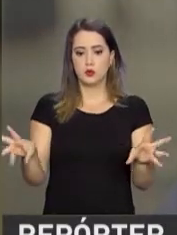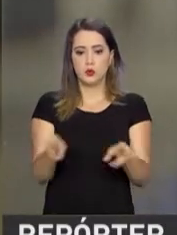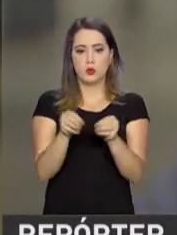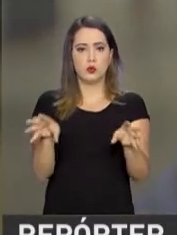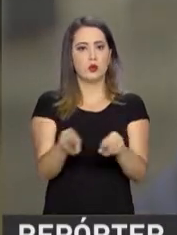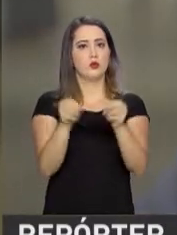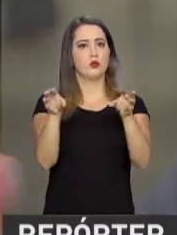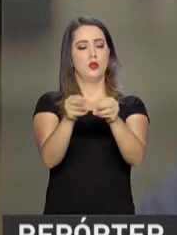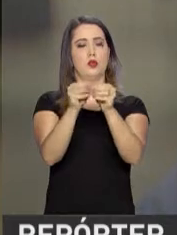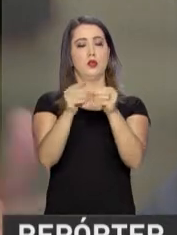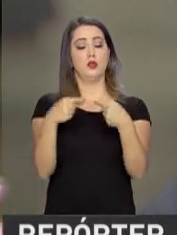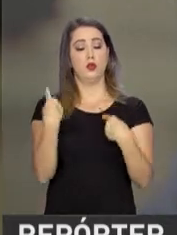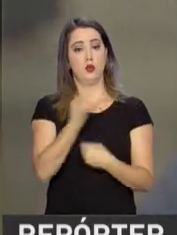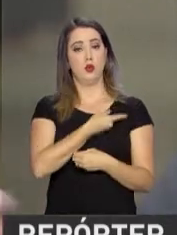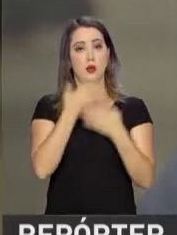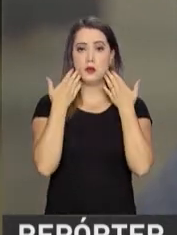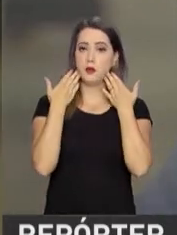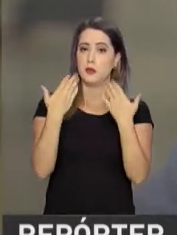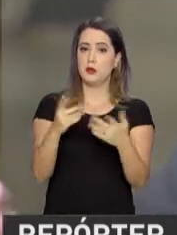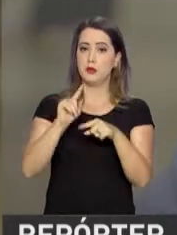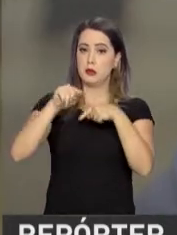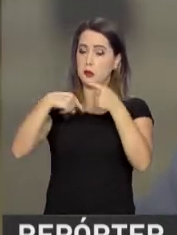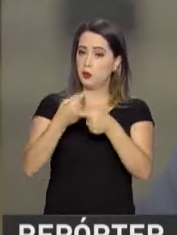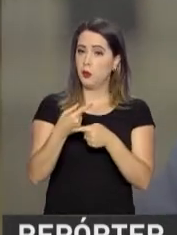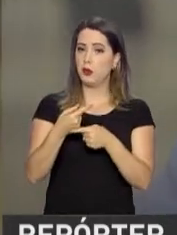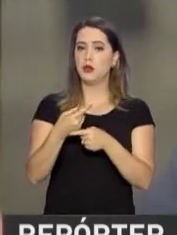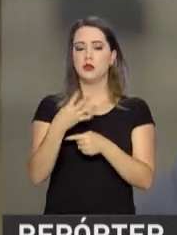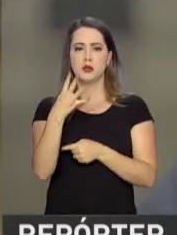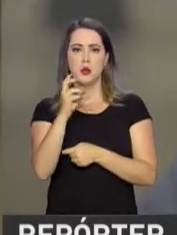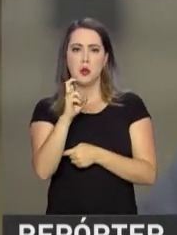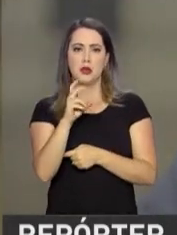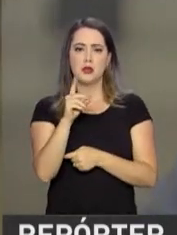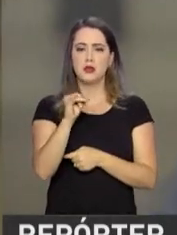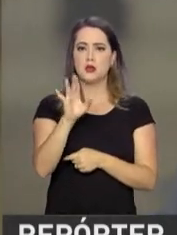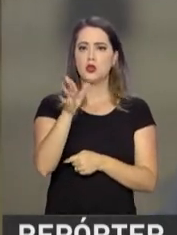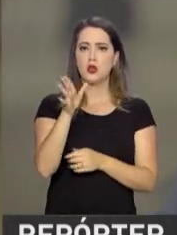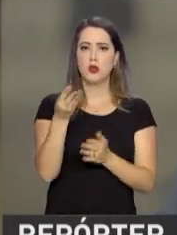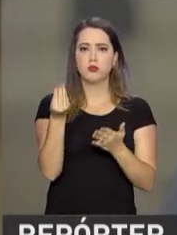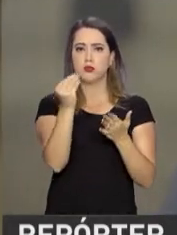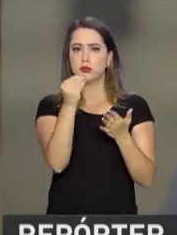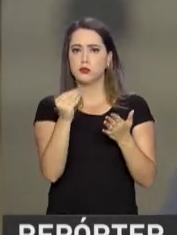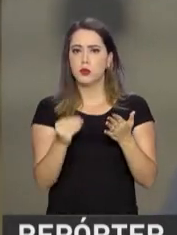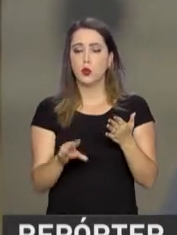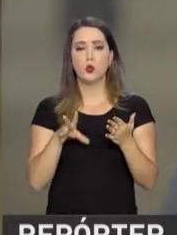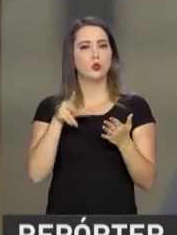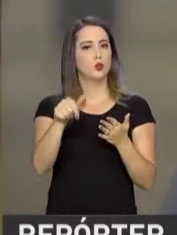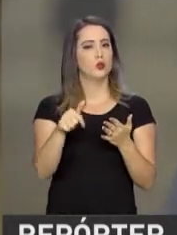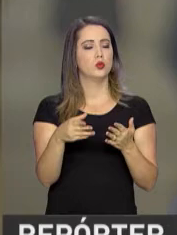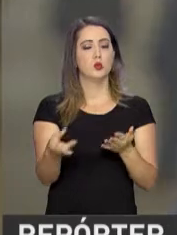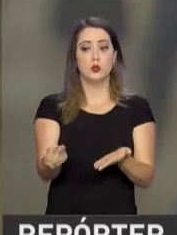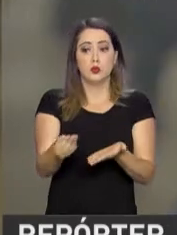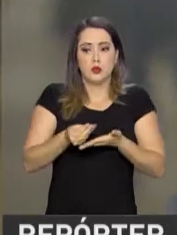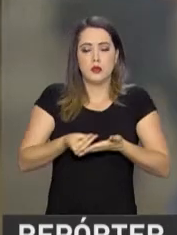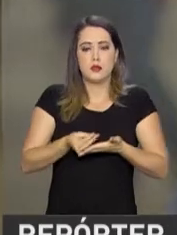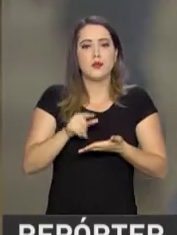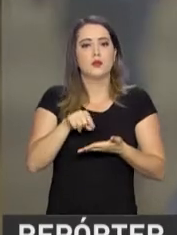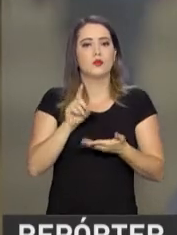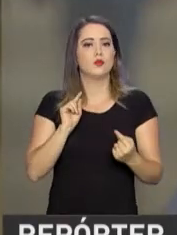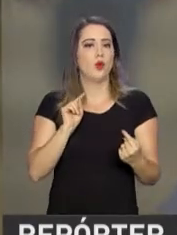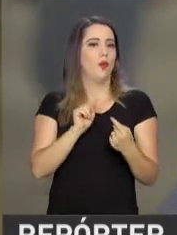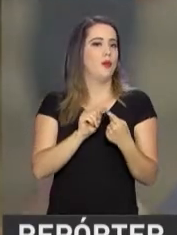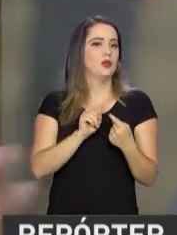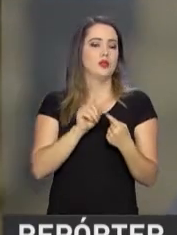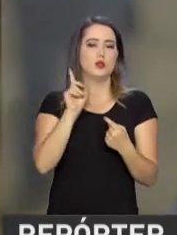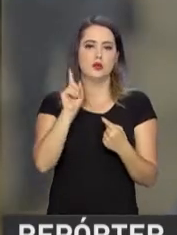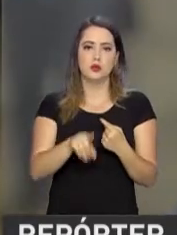e nós apresentaremos uns 30 ou 45 dias depois um texto já com todas as sugestões recebidas o objetivo é que esse texto